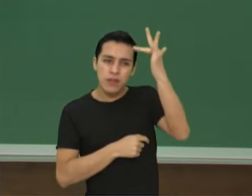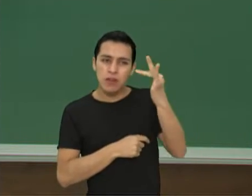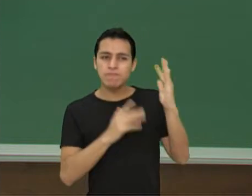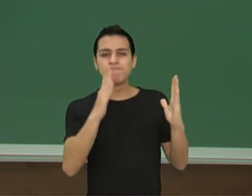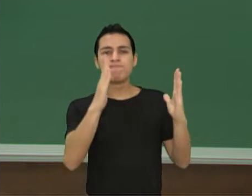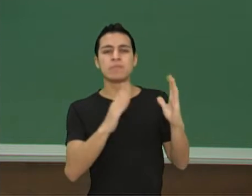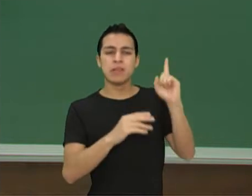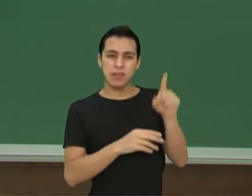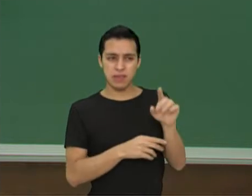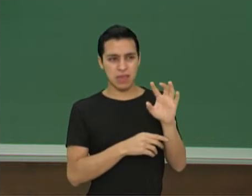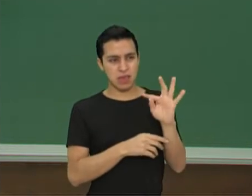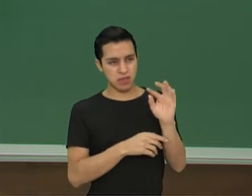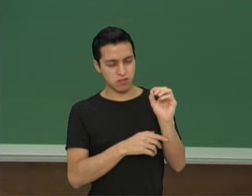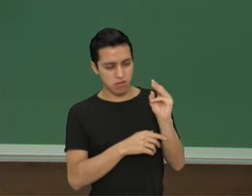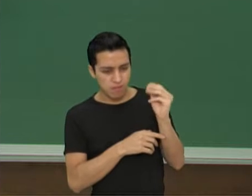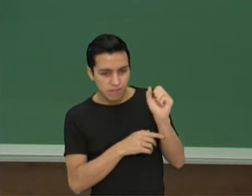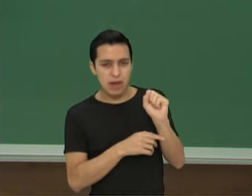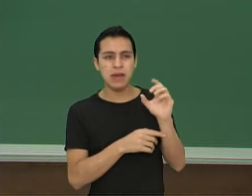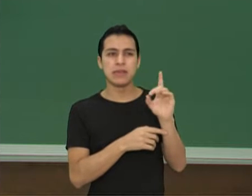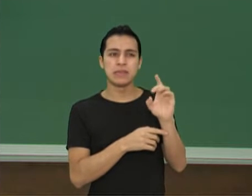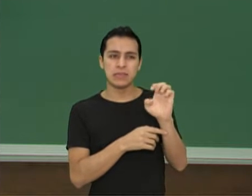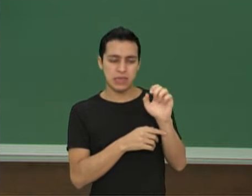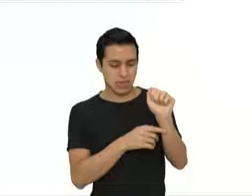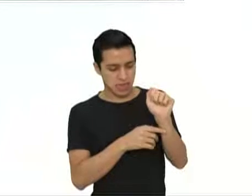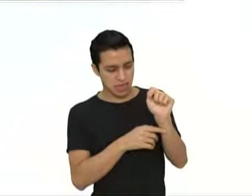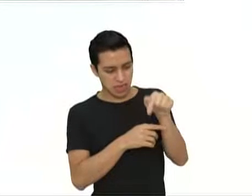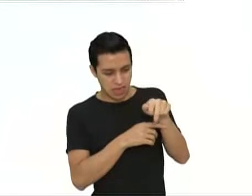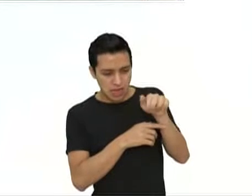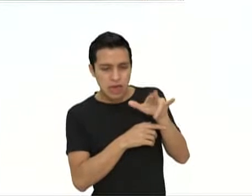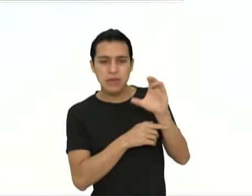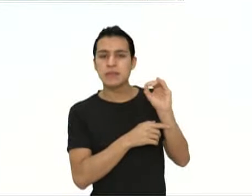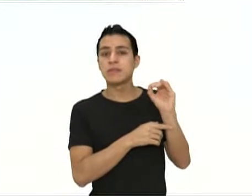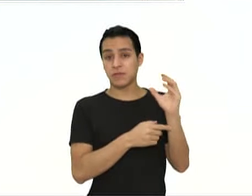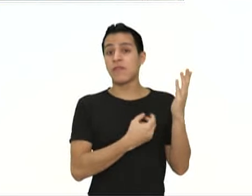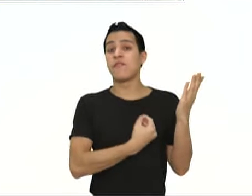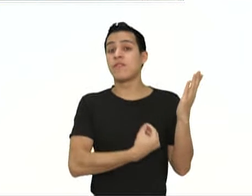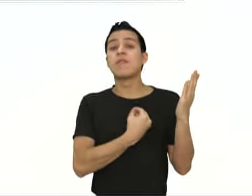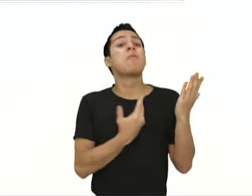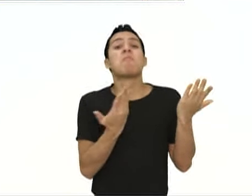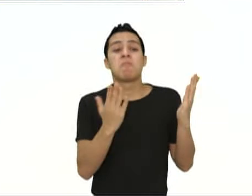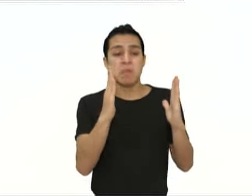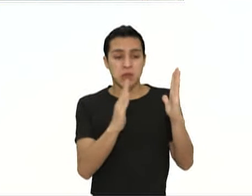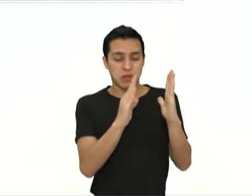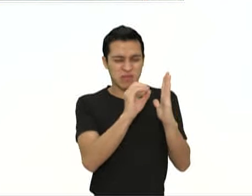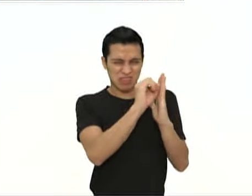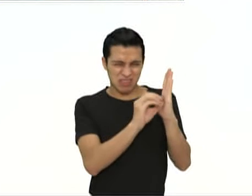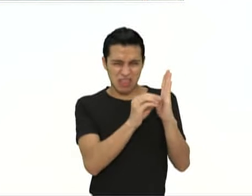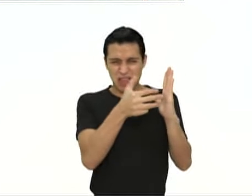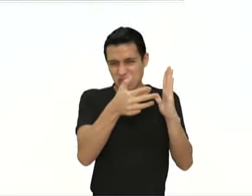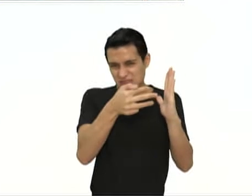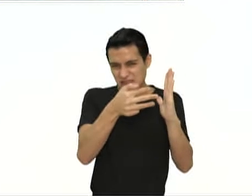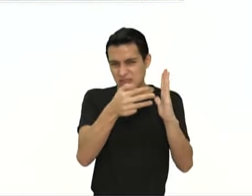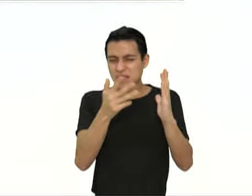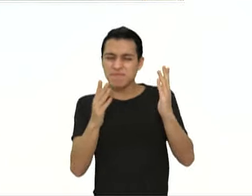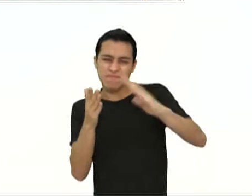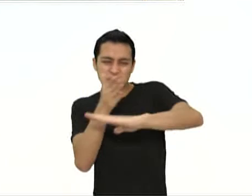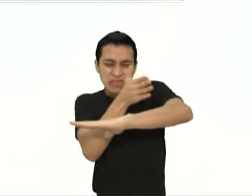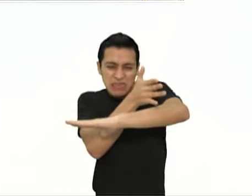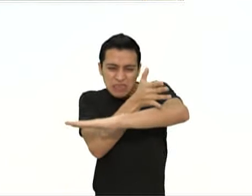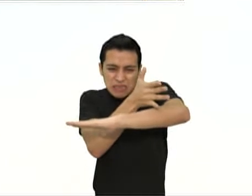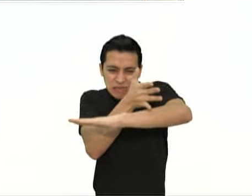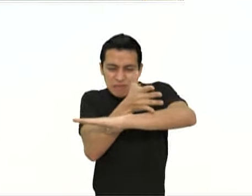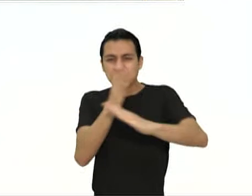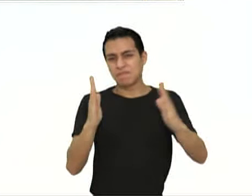que é o Tomás de Aquino, tá? Então, o Tomás de Aquino viveu aí no século XIII, tá? tá? Então bem no meio ali, mais para o final um pouquinho